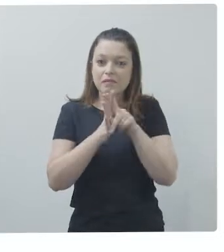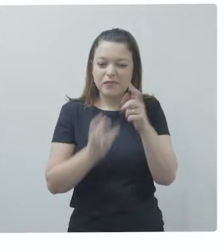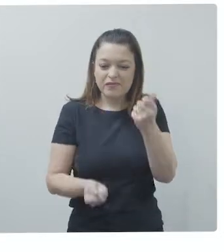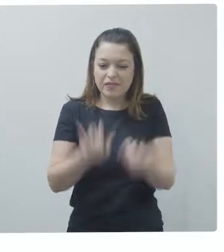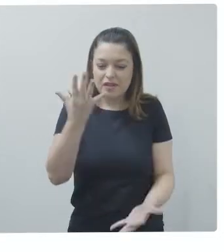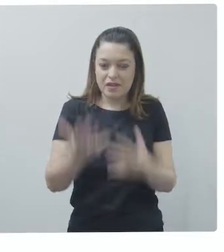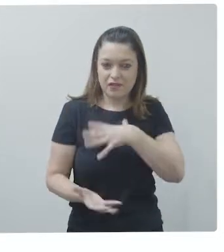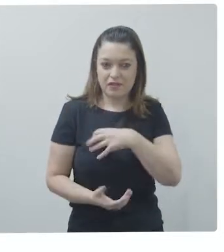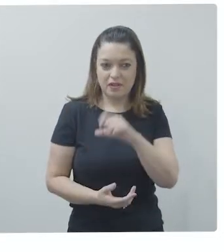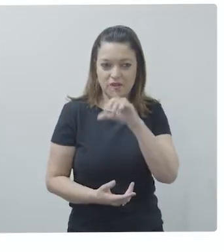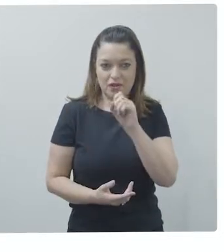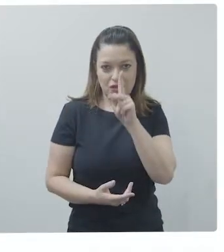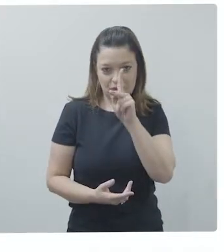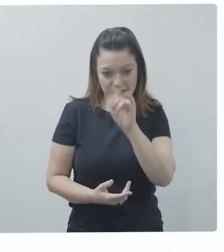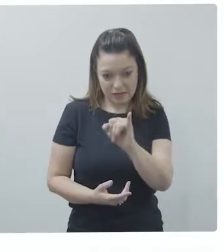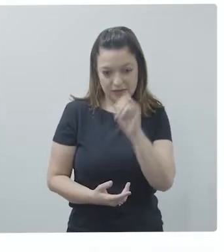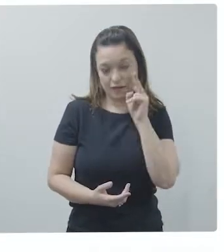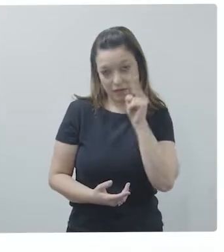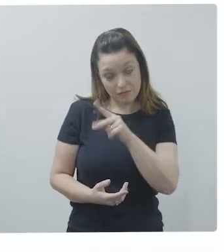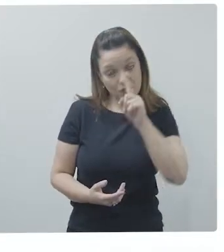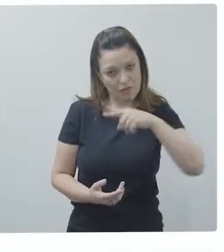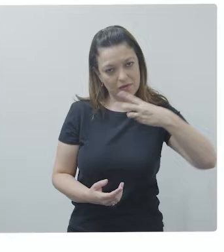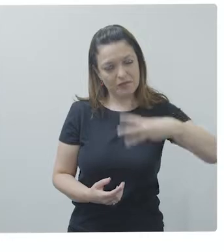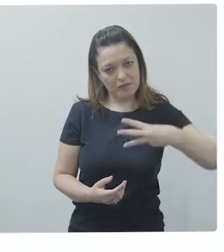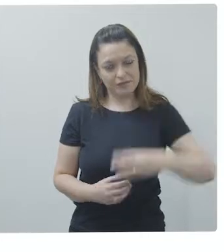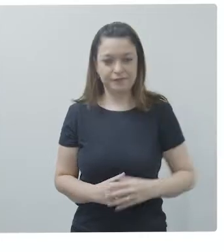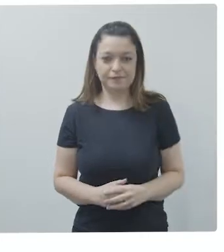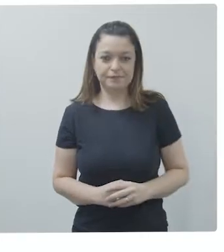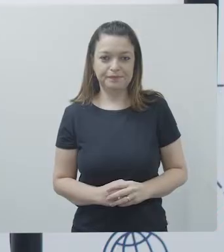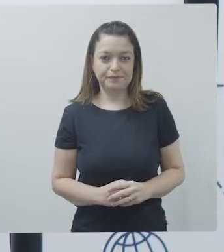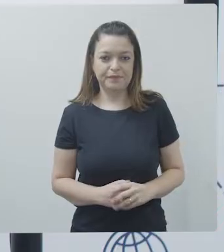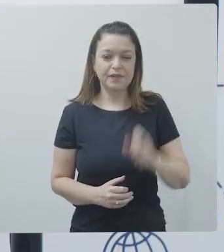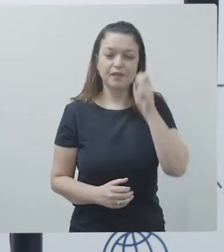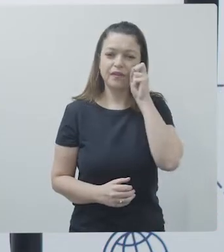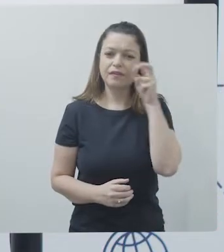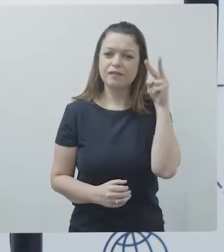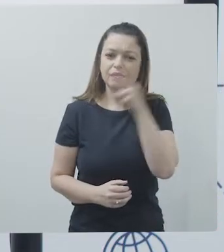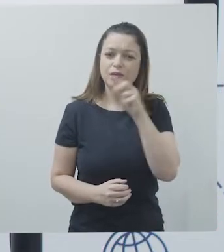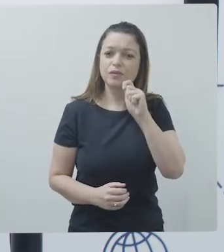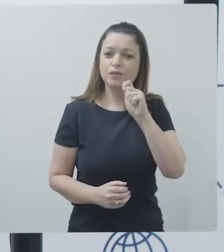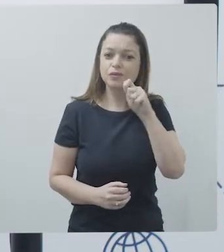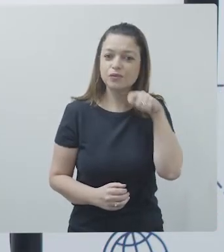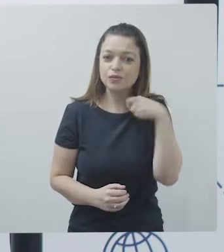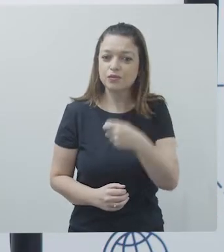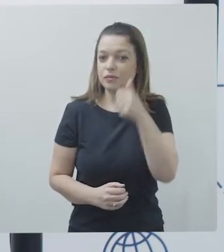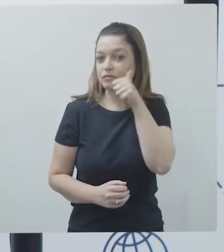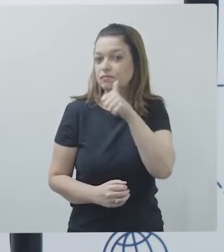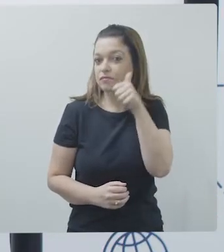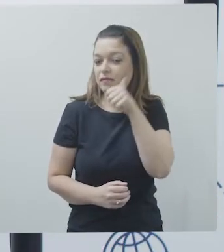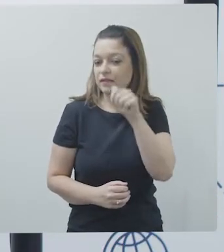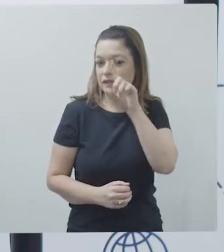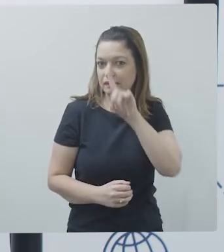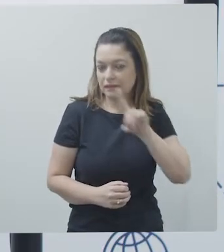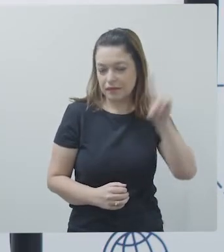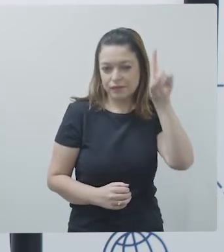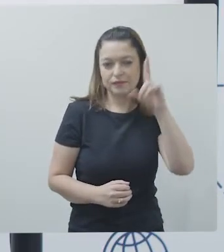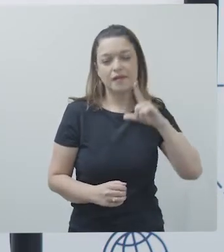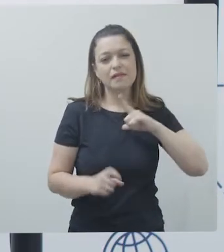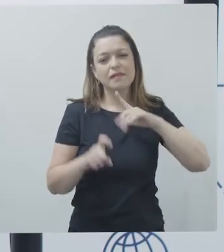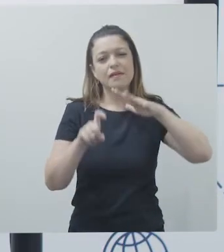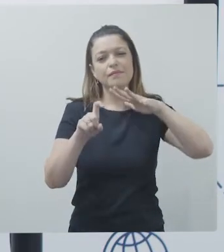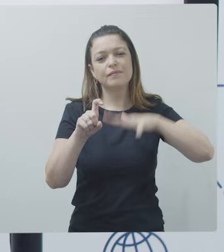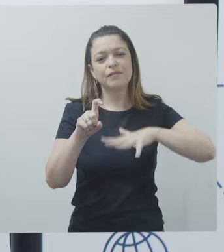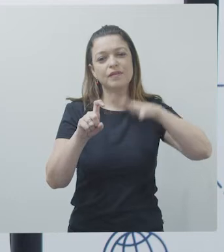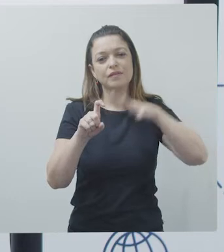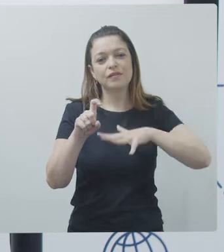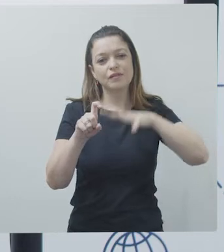temos Hel. Tudo bem, nós vimos então três deuses. Na mitologia nórdica, existem